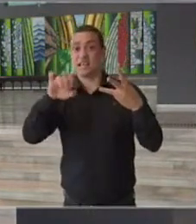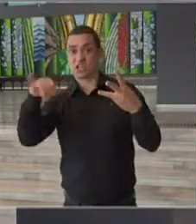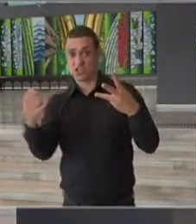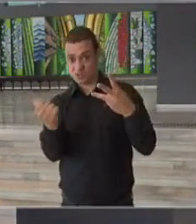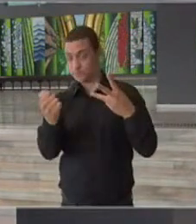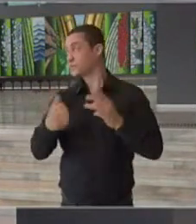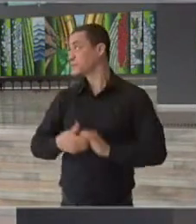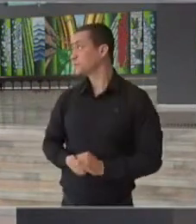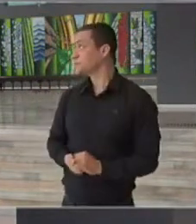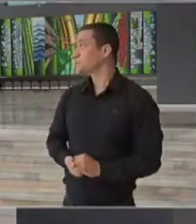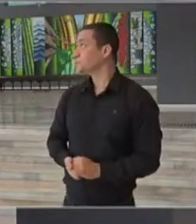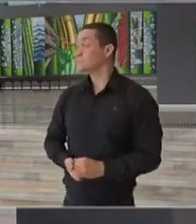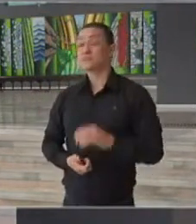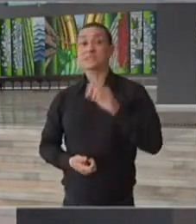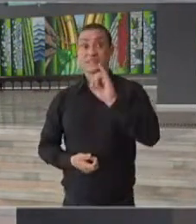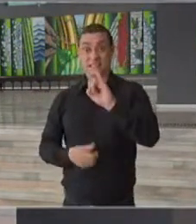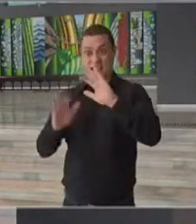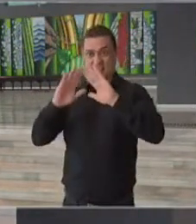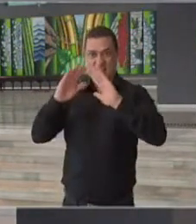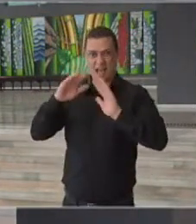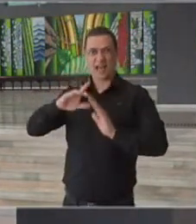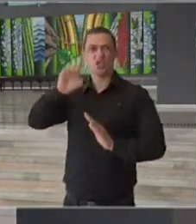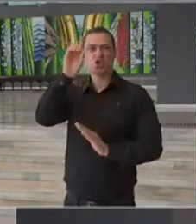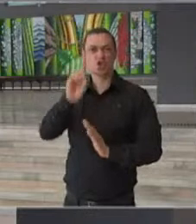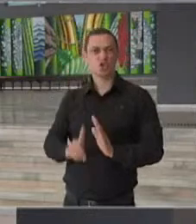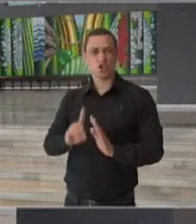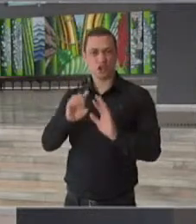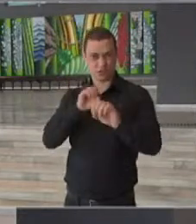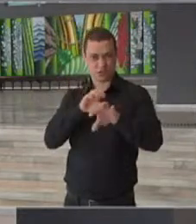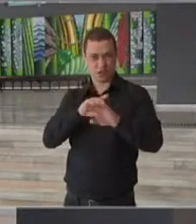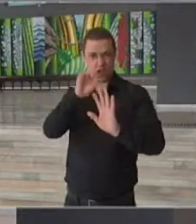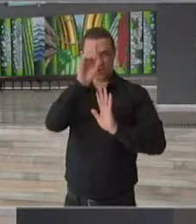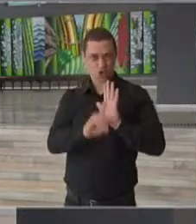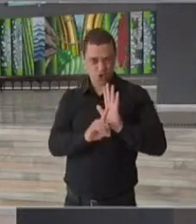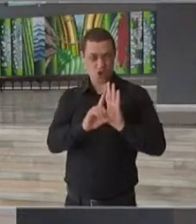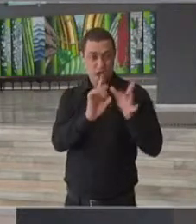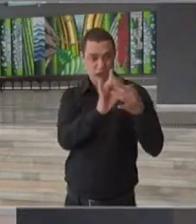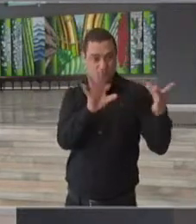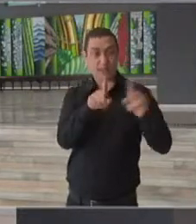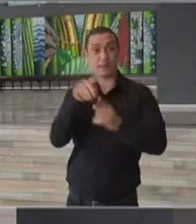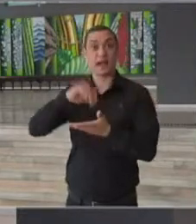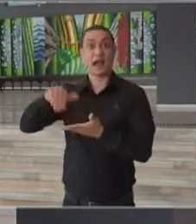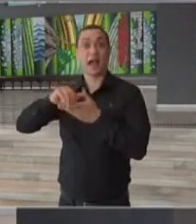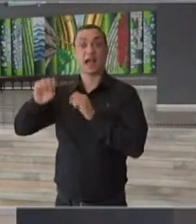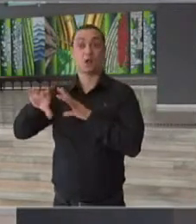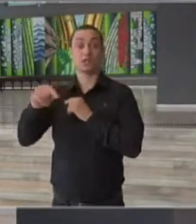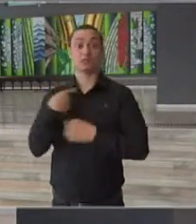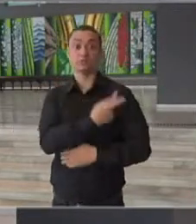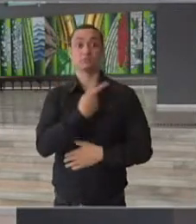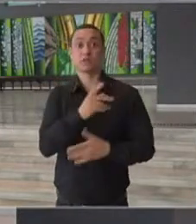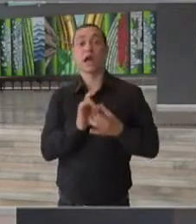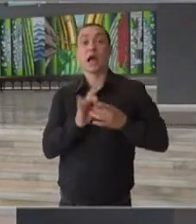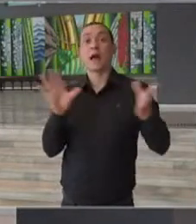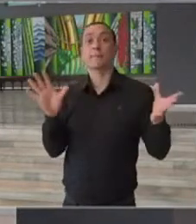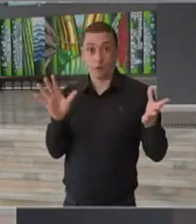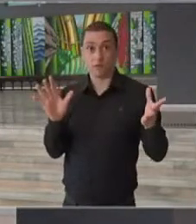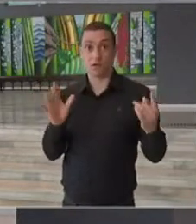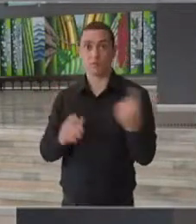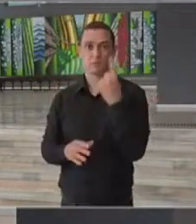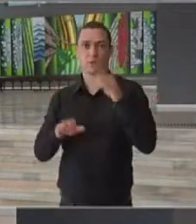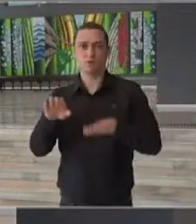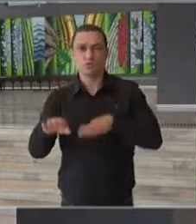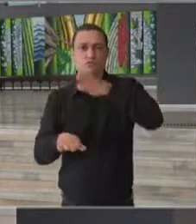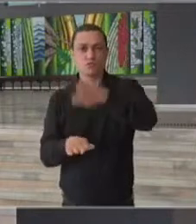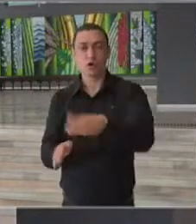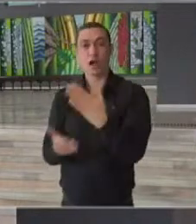Os planos serão aprovados pelas diretorias de ensino e pela própria Secretaria de Educação. Portanto, esse será o primeiro passo